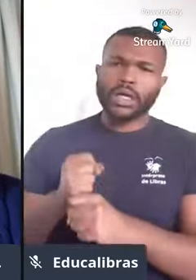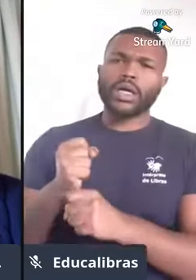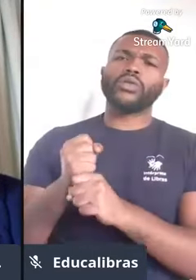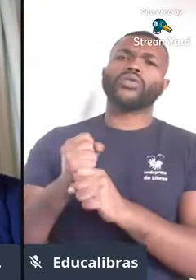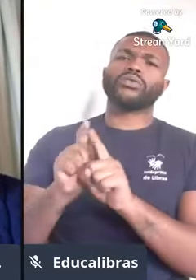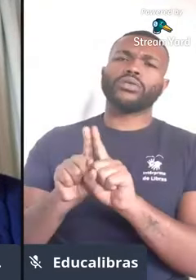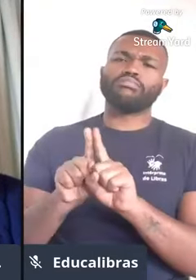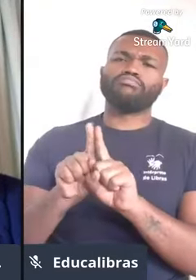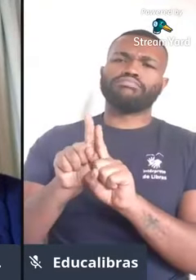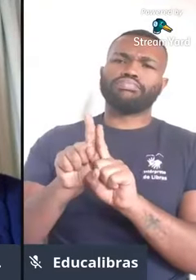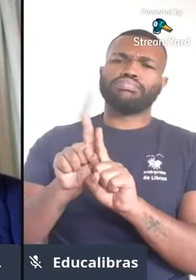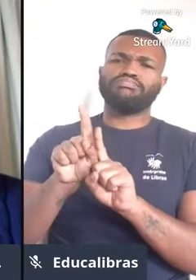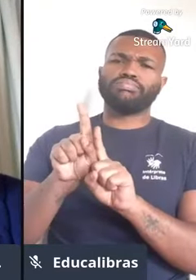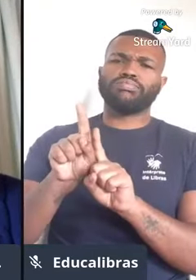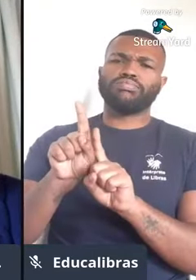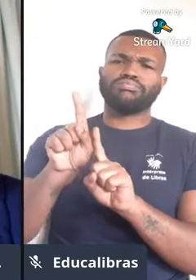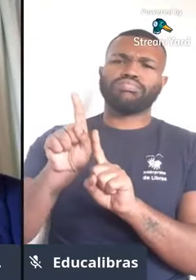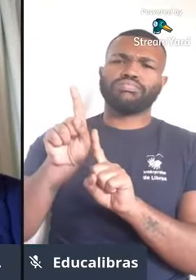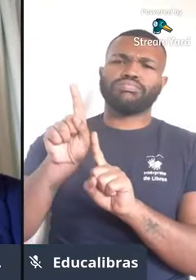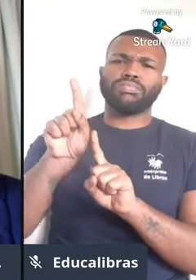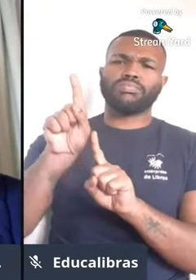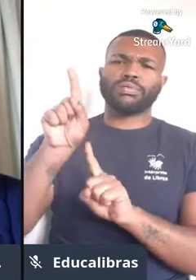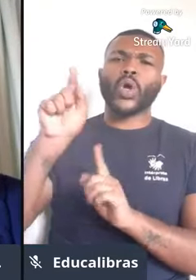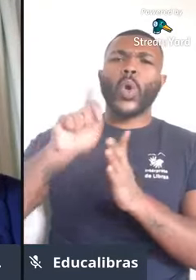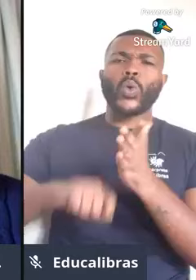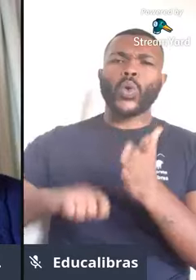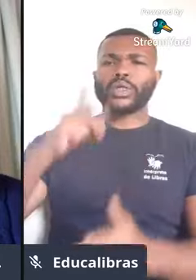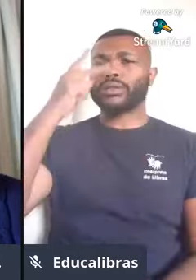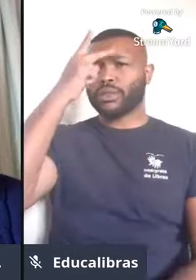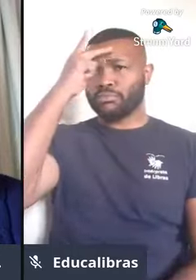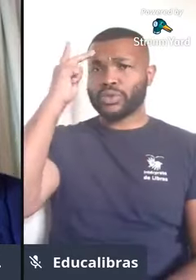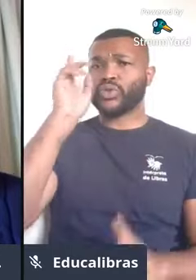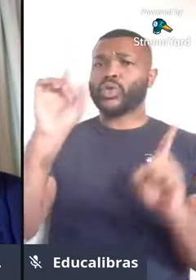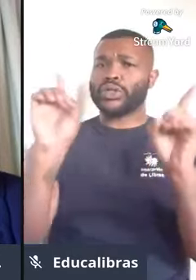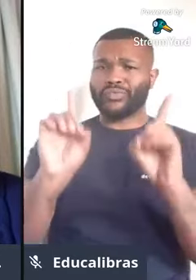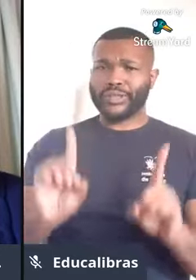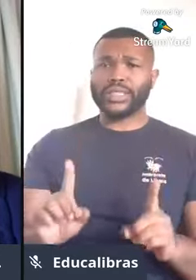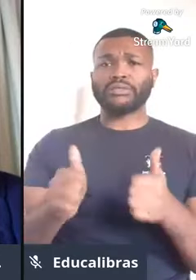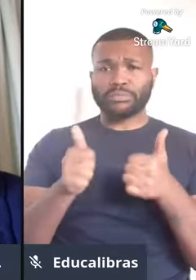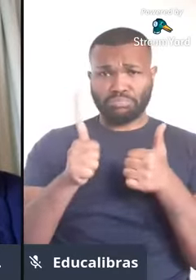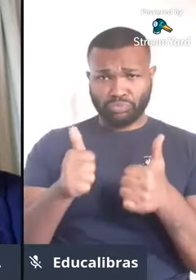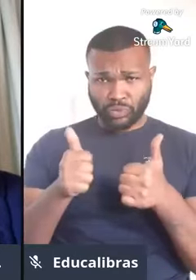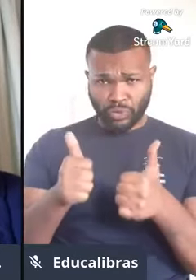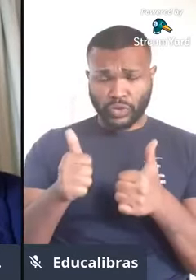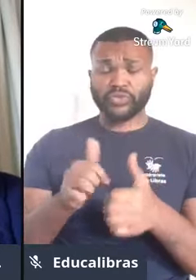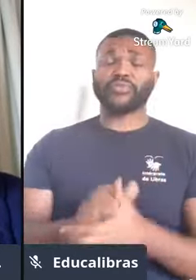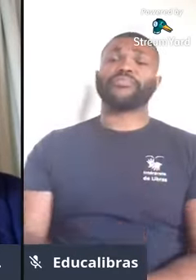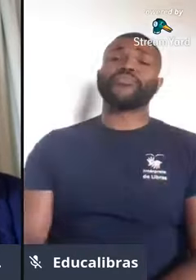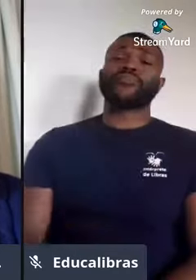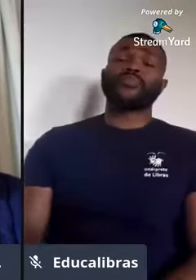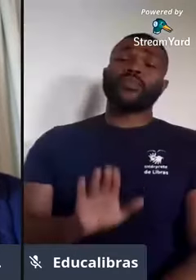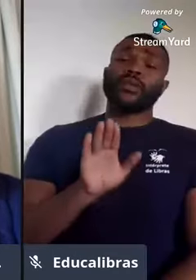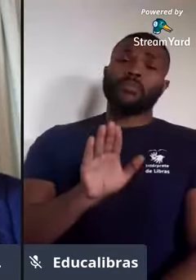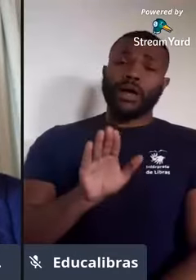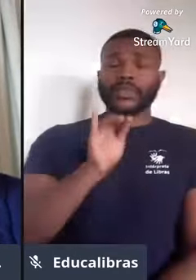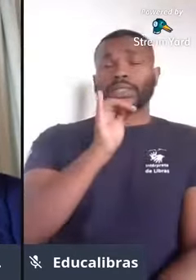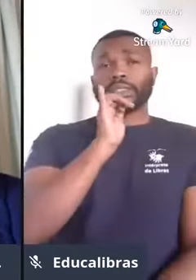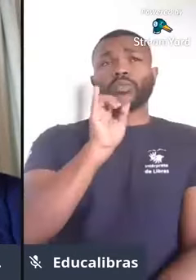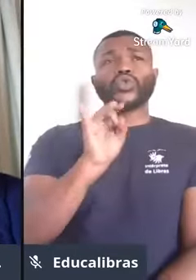ele deixou de aumentar. E eu acho que é um dado bastante positivo. Ainda assim, nós só conseguimos, dados